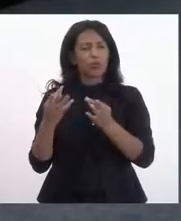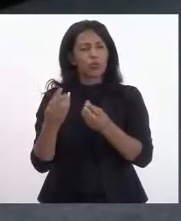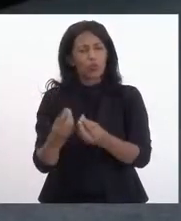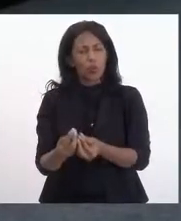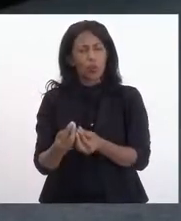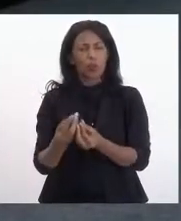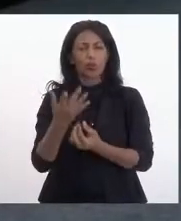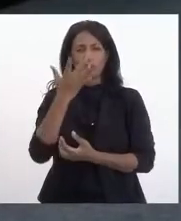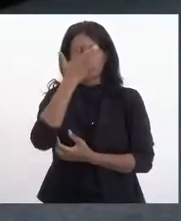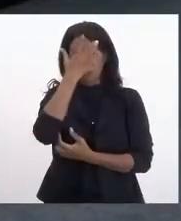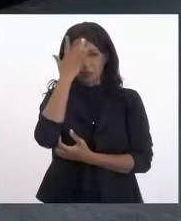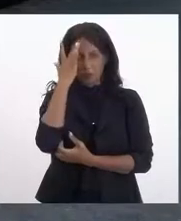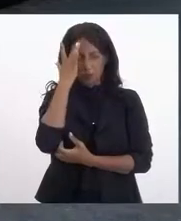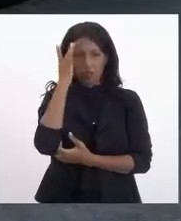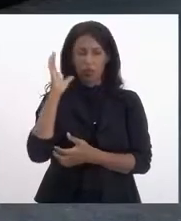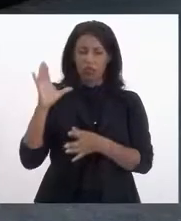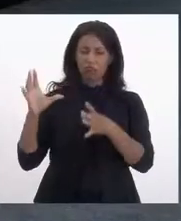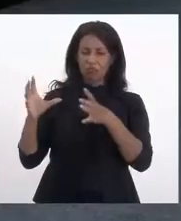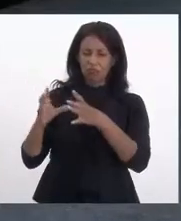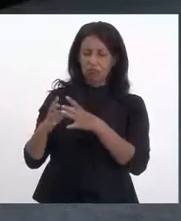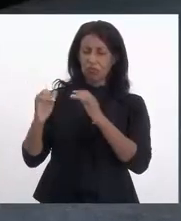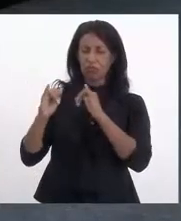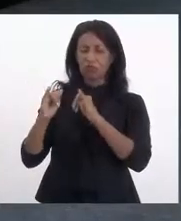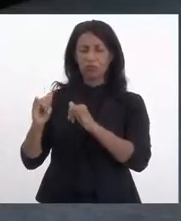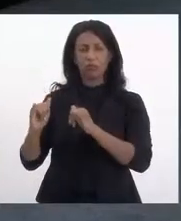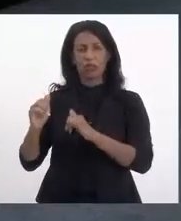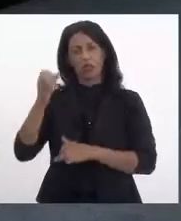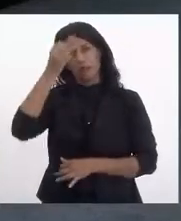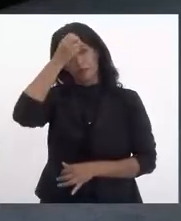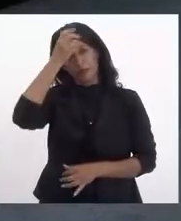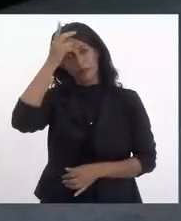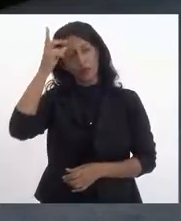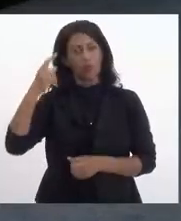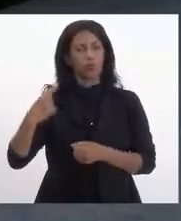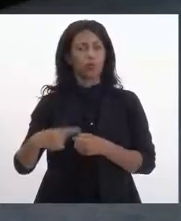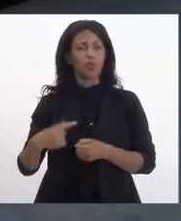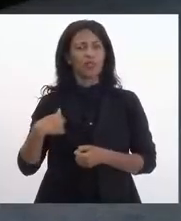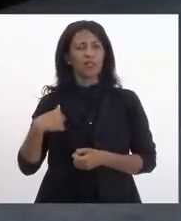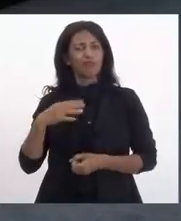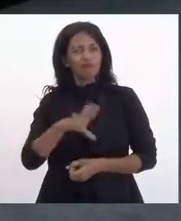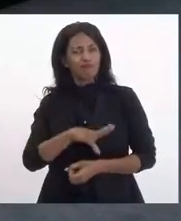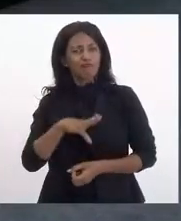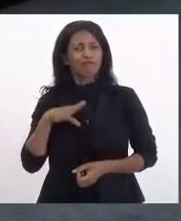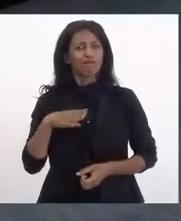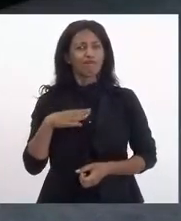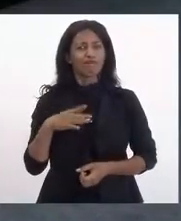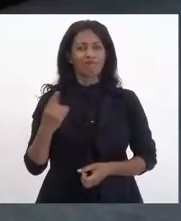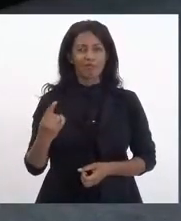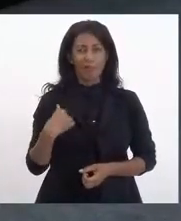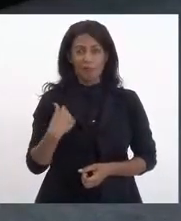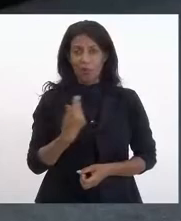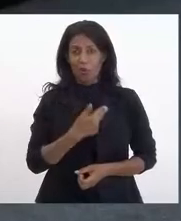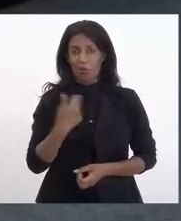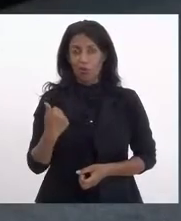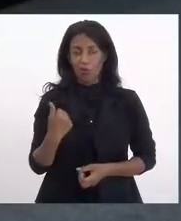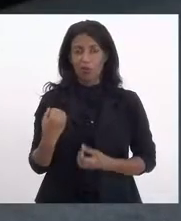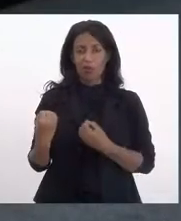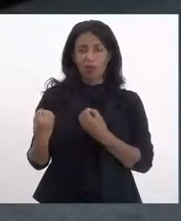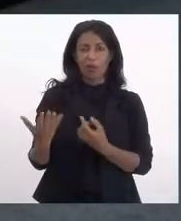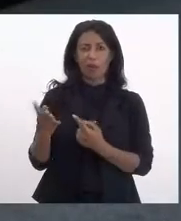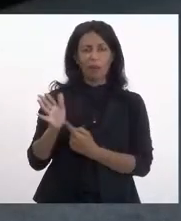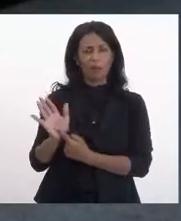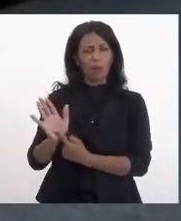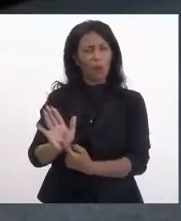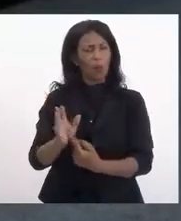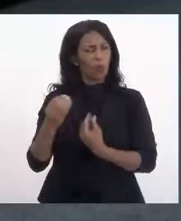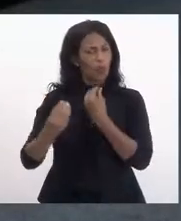na campanha da Prefeitura da cidade do Rio de Janeiro, em que eu tive a ousadia de submeter o meu nome, me mostraram o